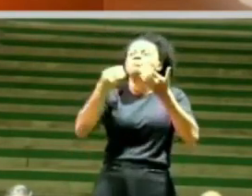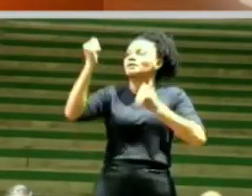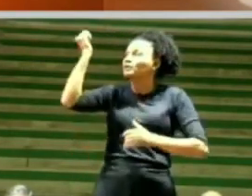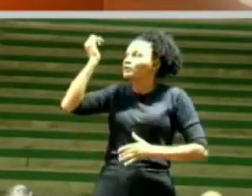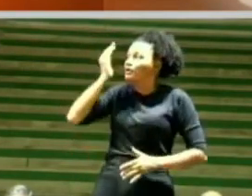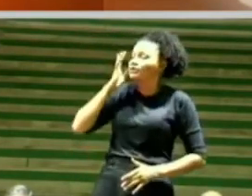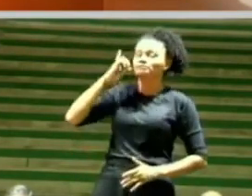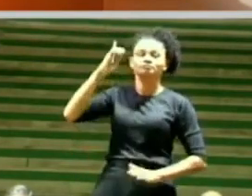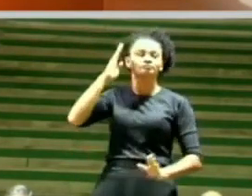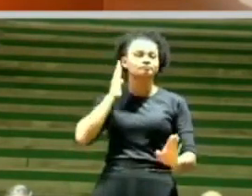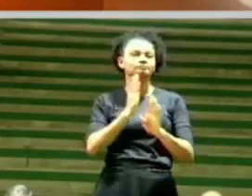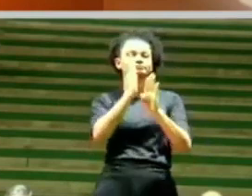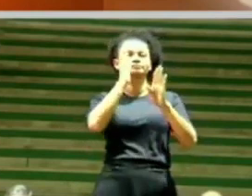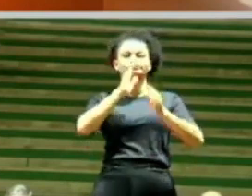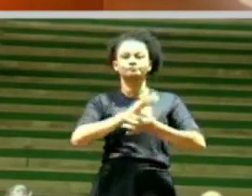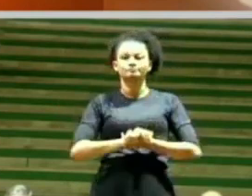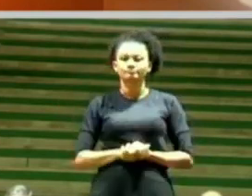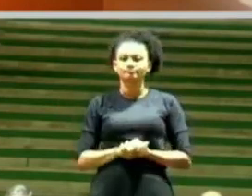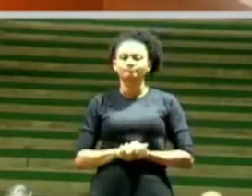Deus.